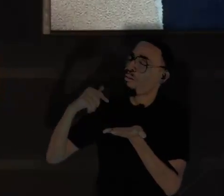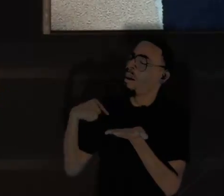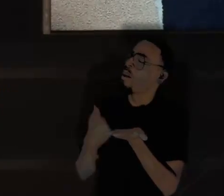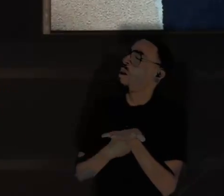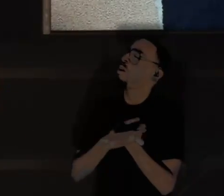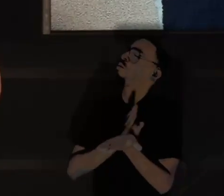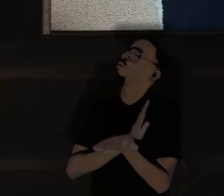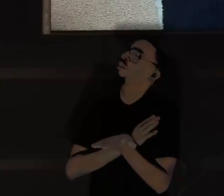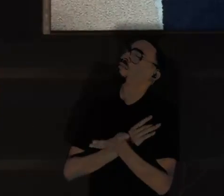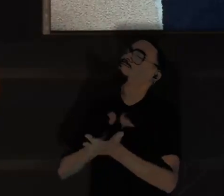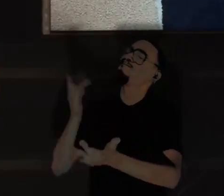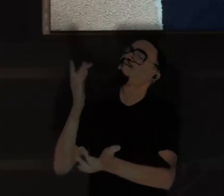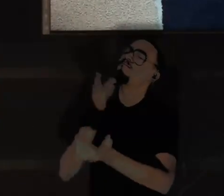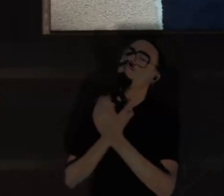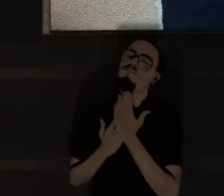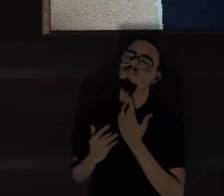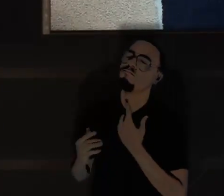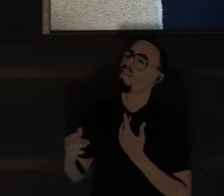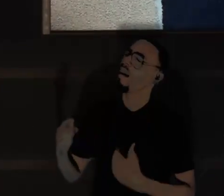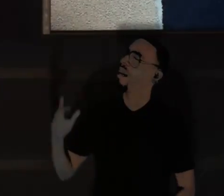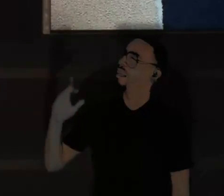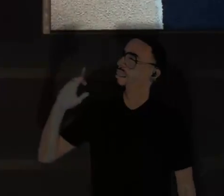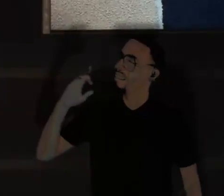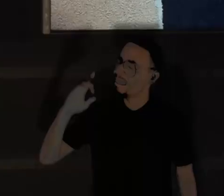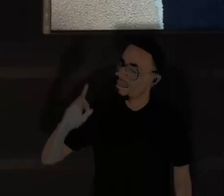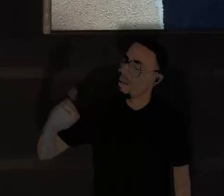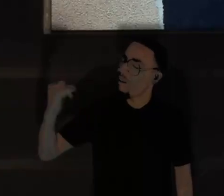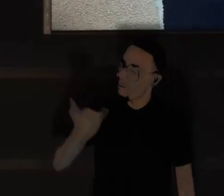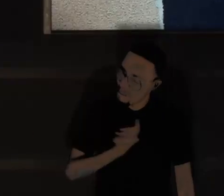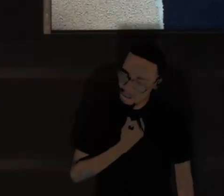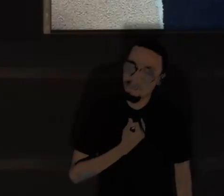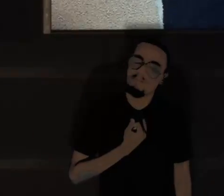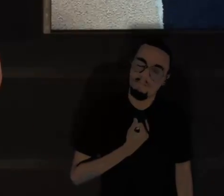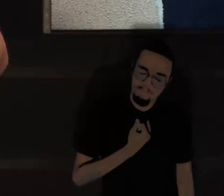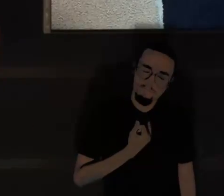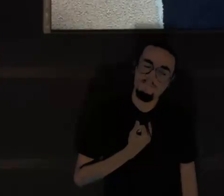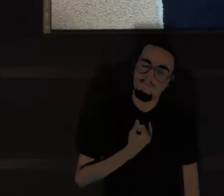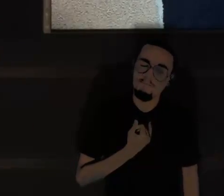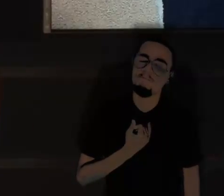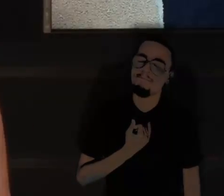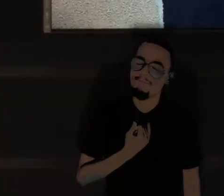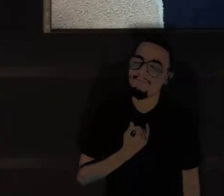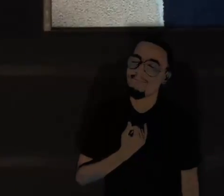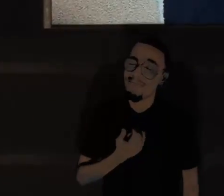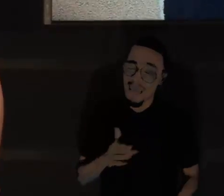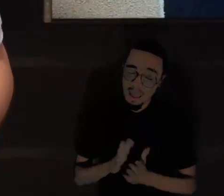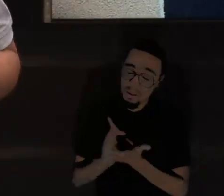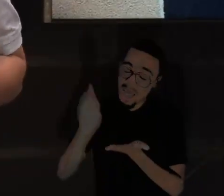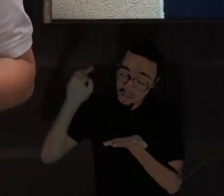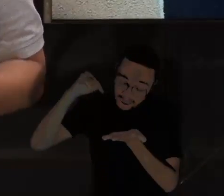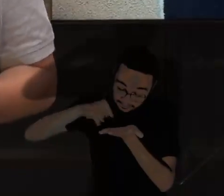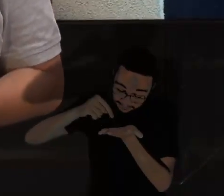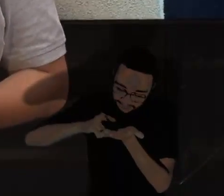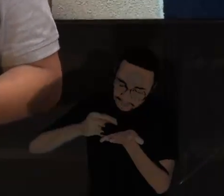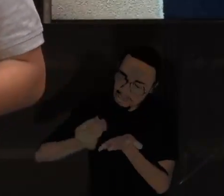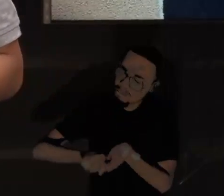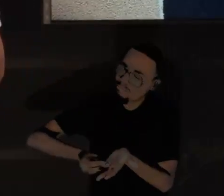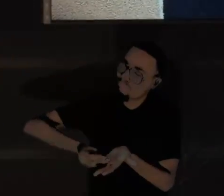anseia por ouvir a tua voz, a palavra que vai nos abastecer, nos